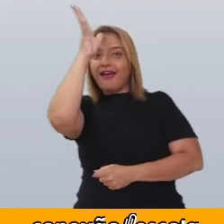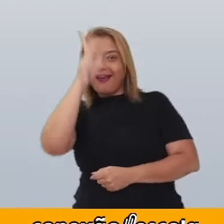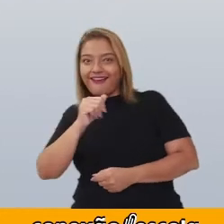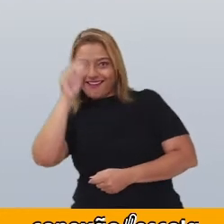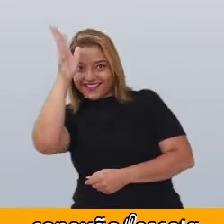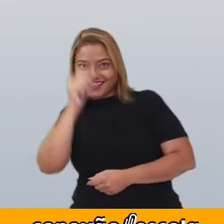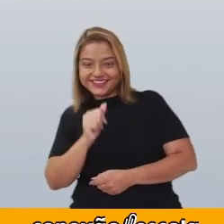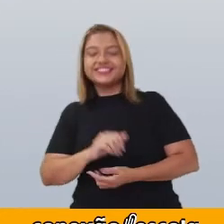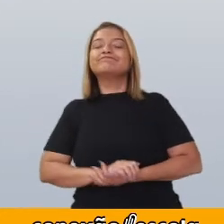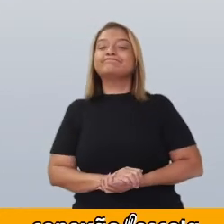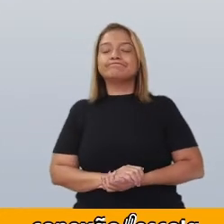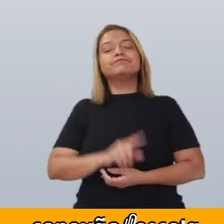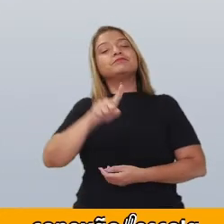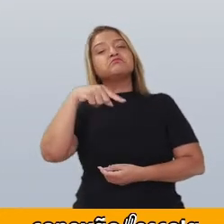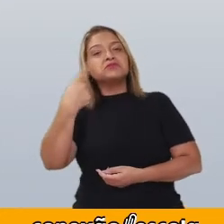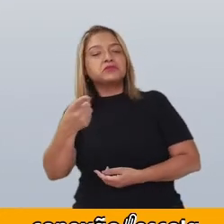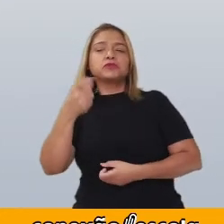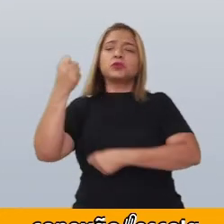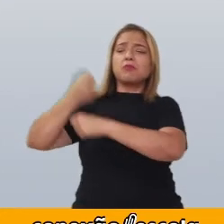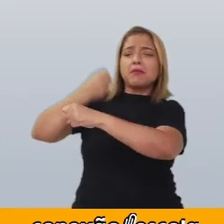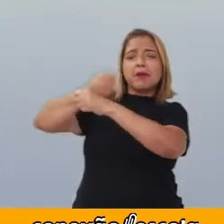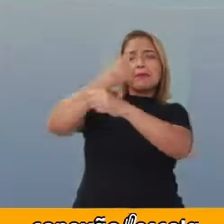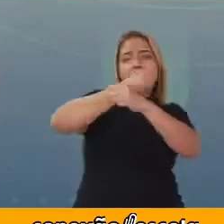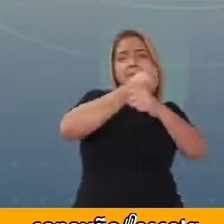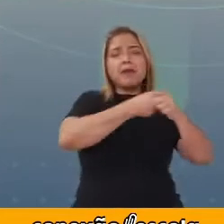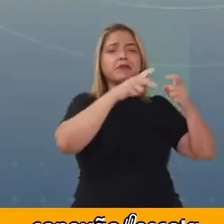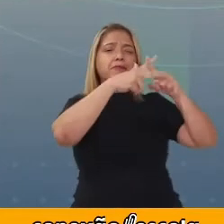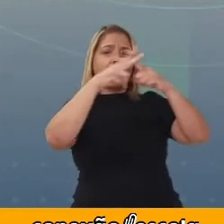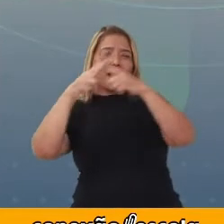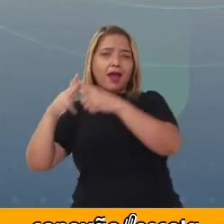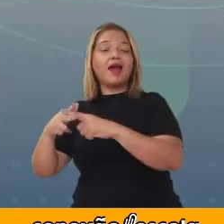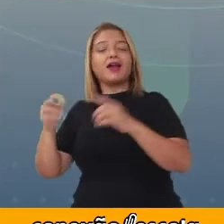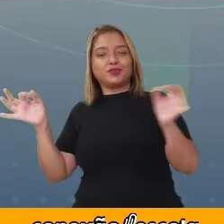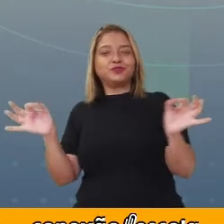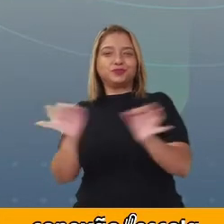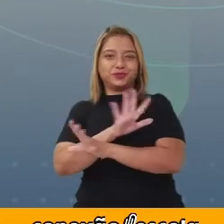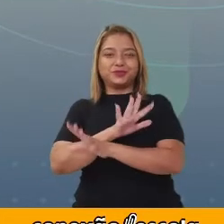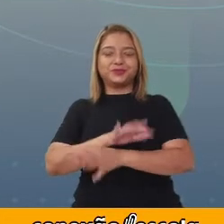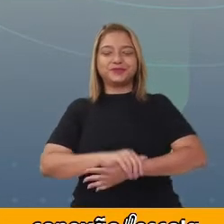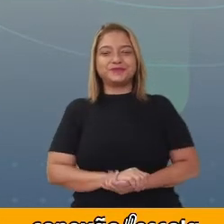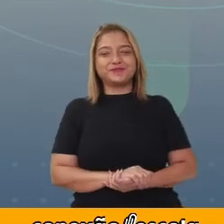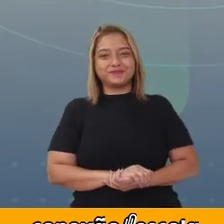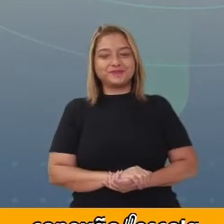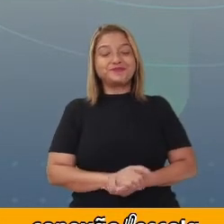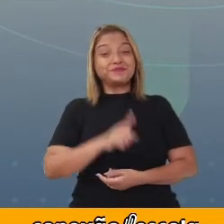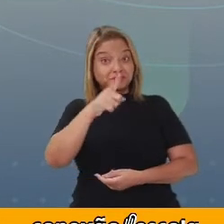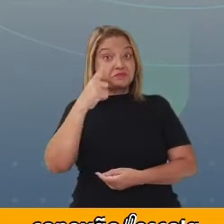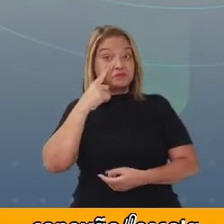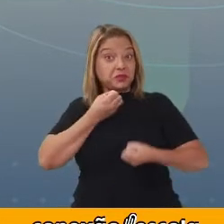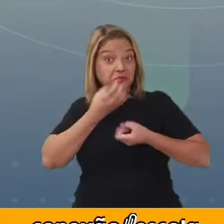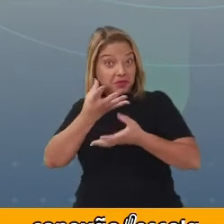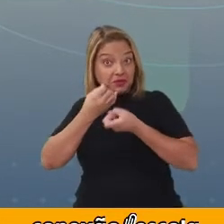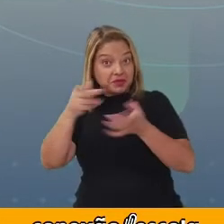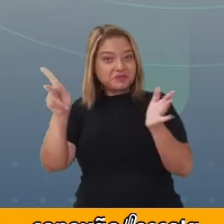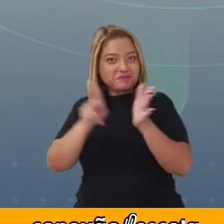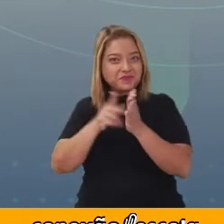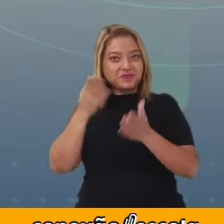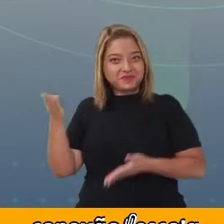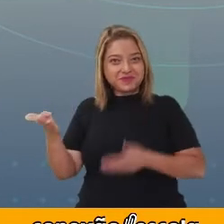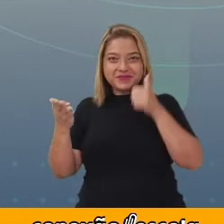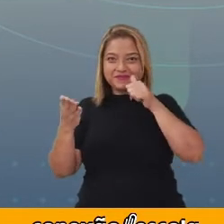depois reconstruímos tudo. Bom, você viu o relato da